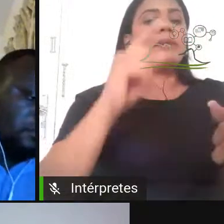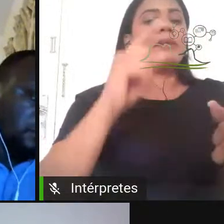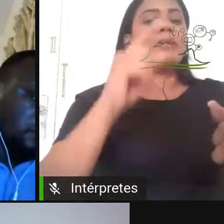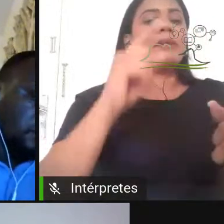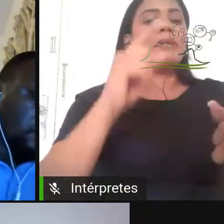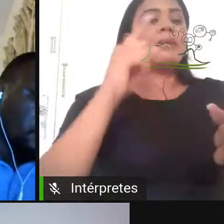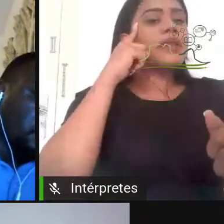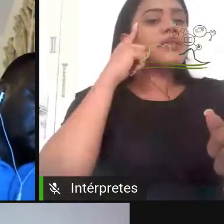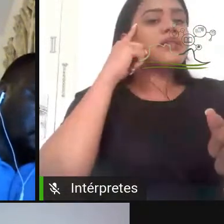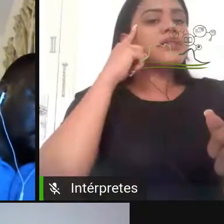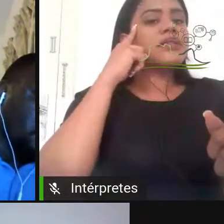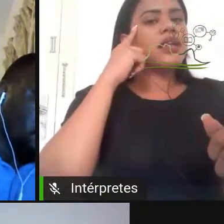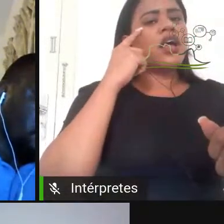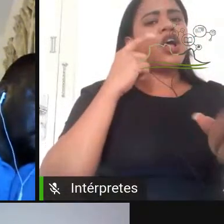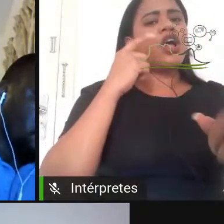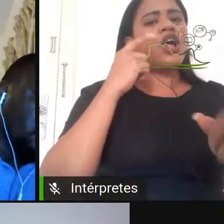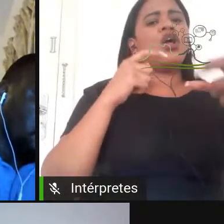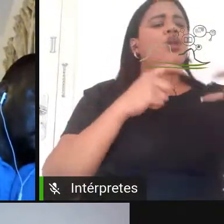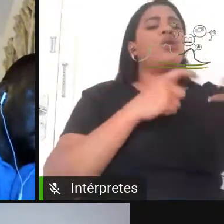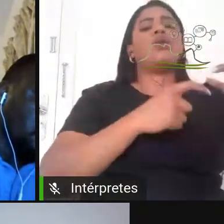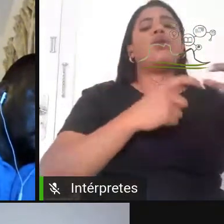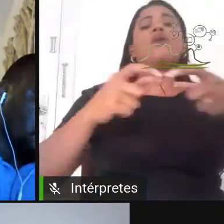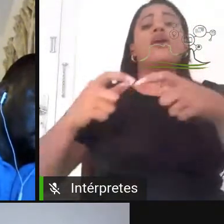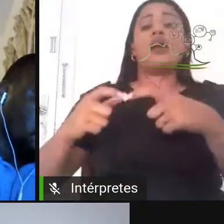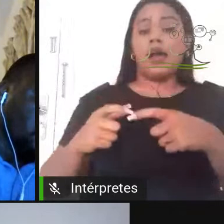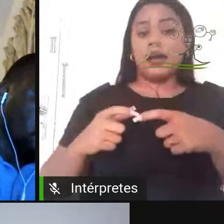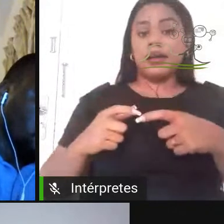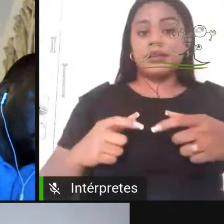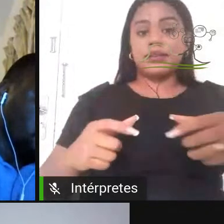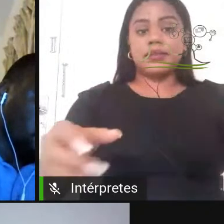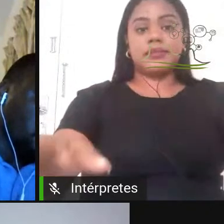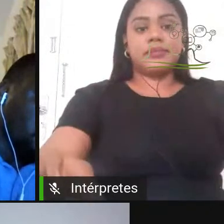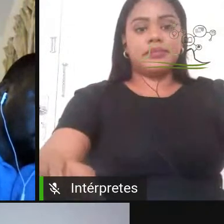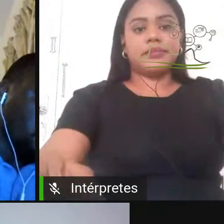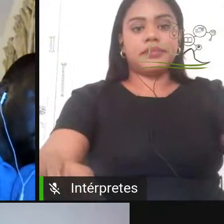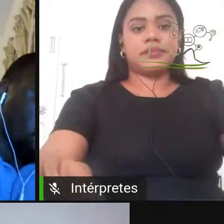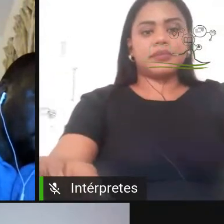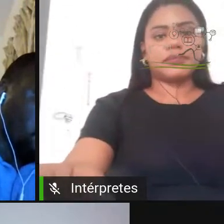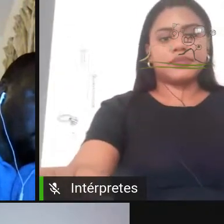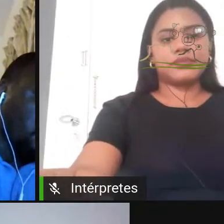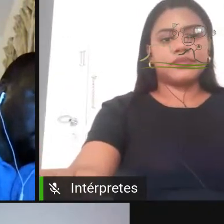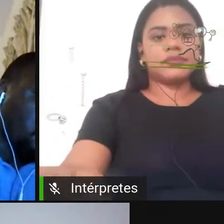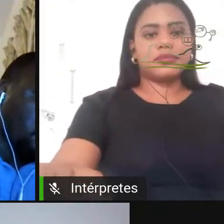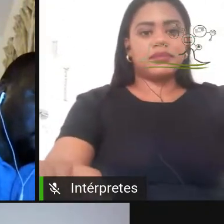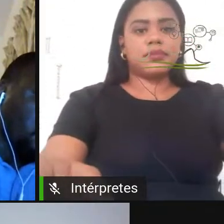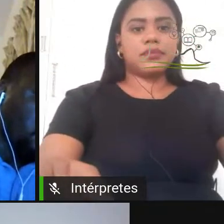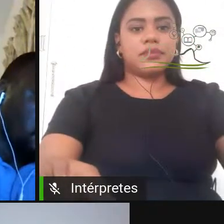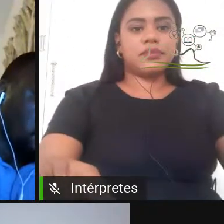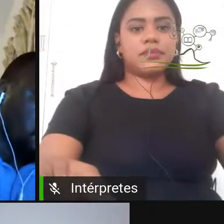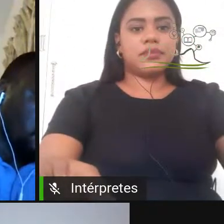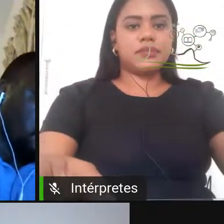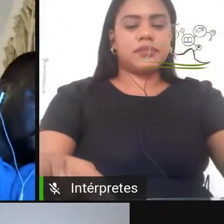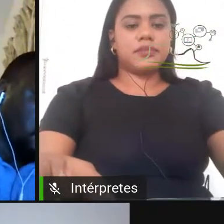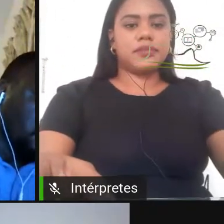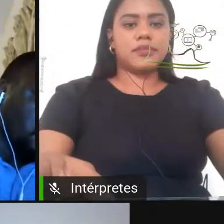os lugares que eu não conheço, que eu imagino, e muito as circunstâncias